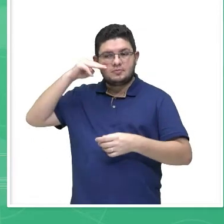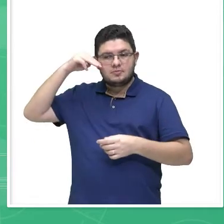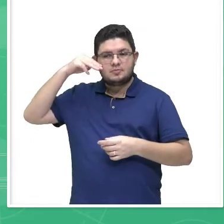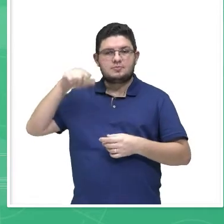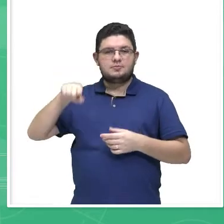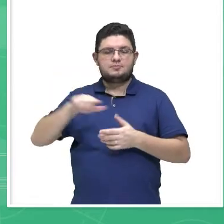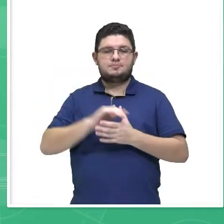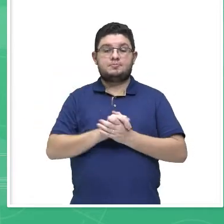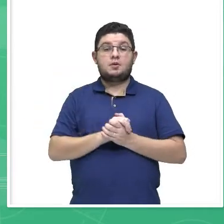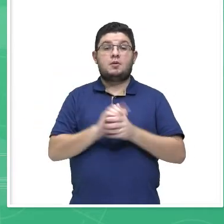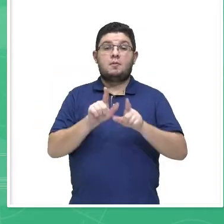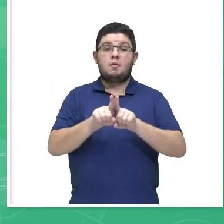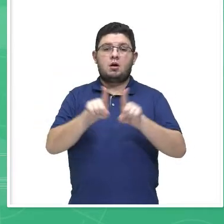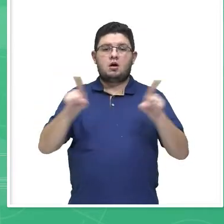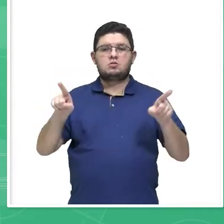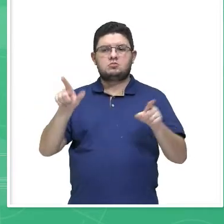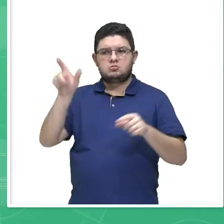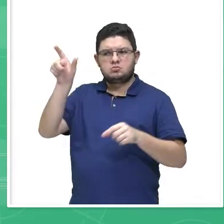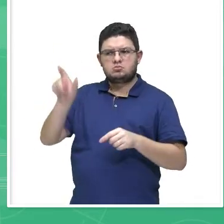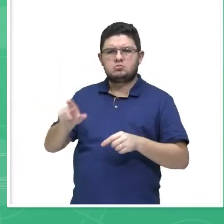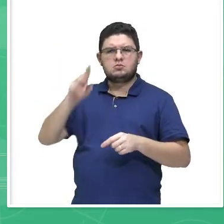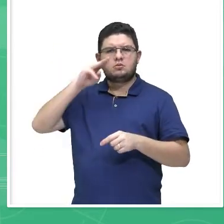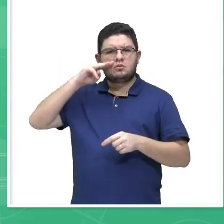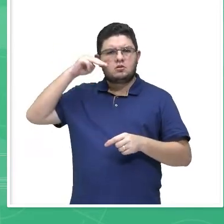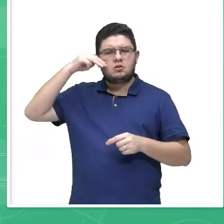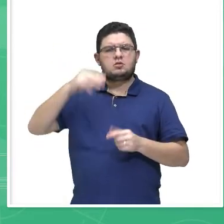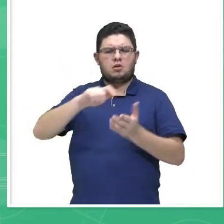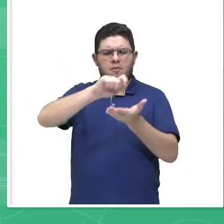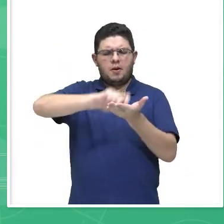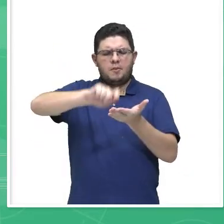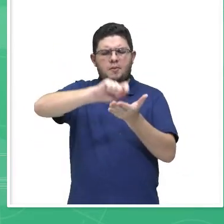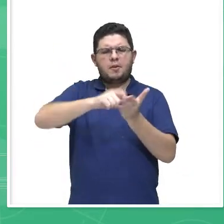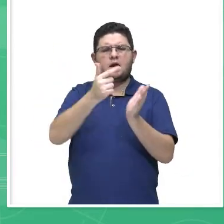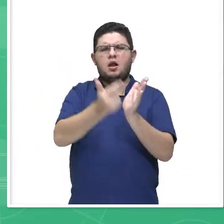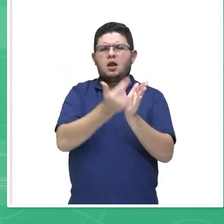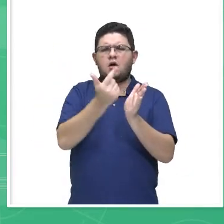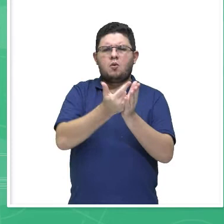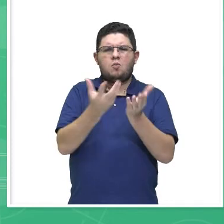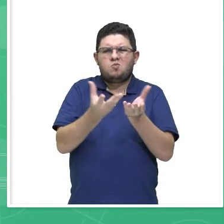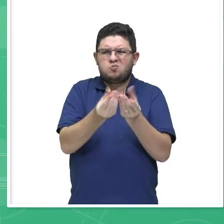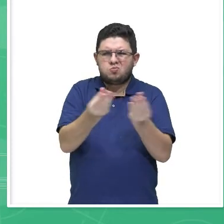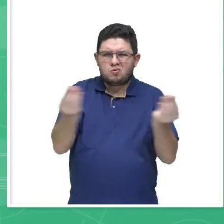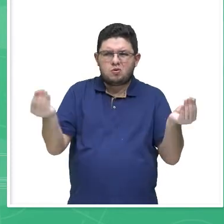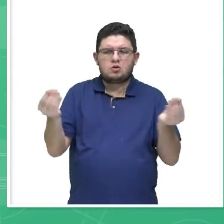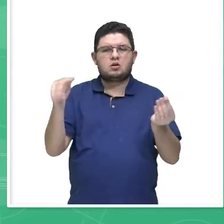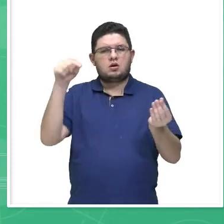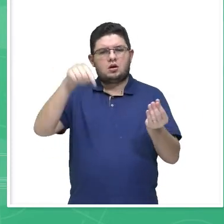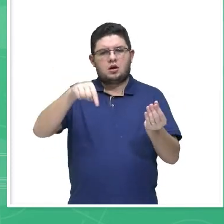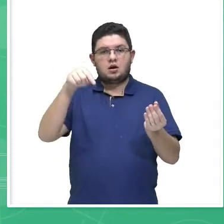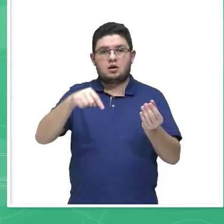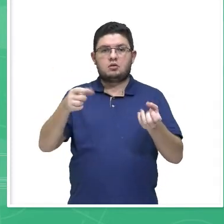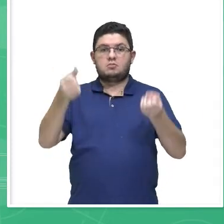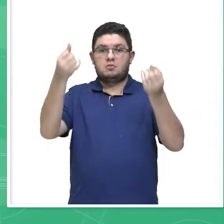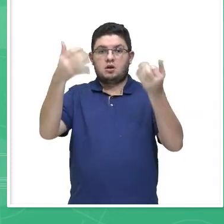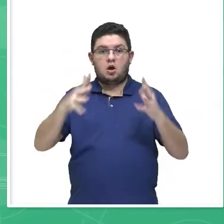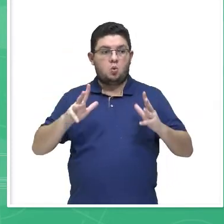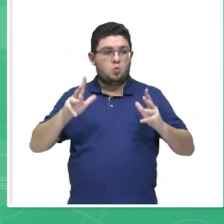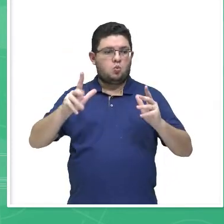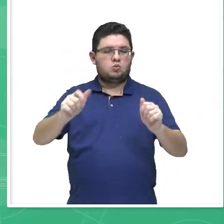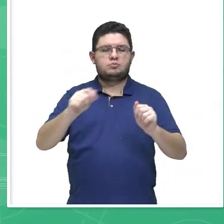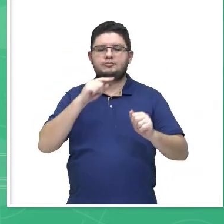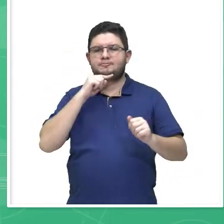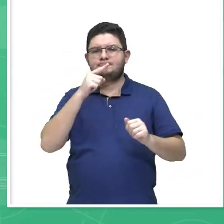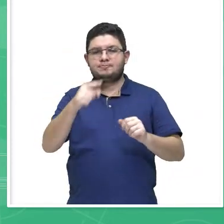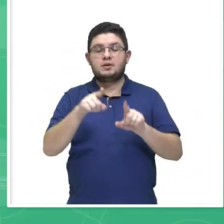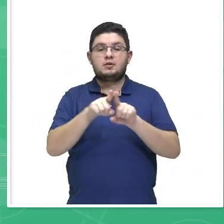escreveu muitas obras. Nesta aula, nós não conseguiríamos falar sobre todas. Então, trouxemos